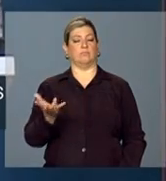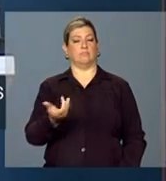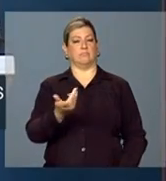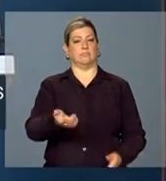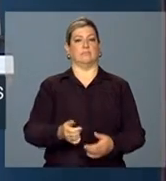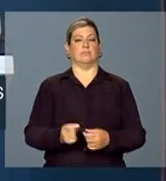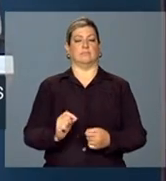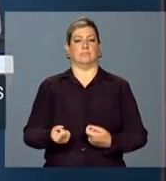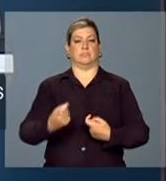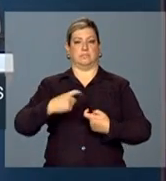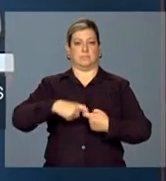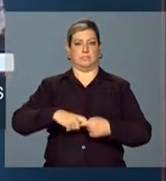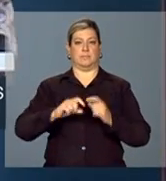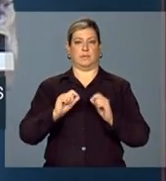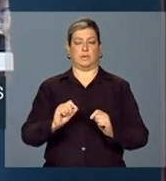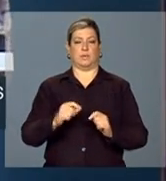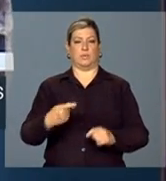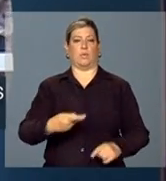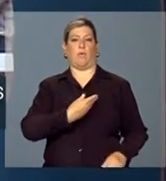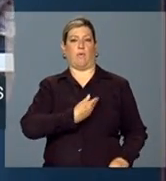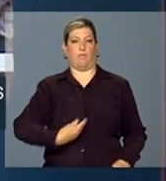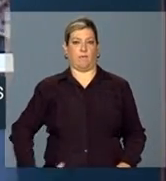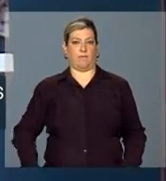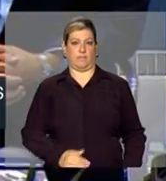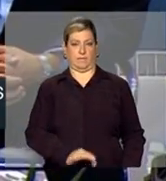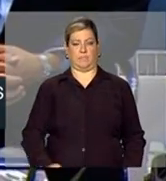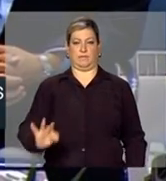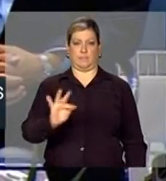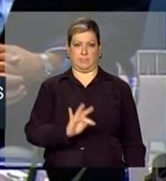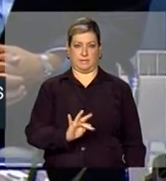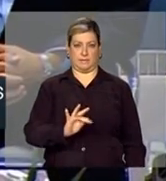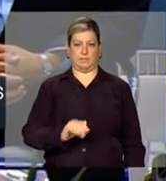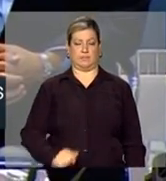parceiro do governo federal,